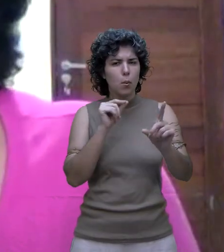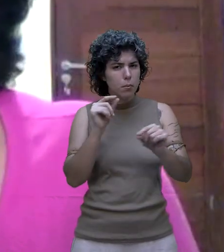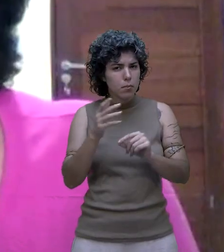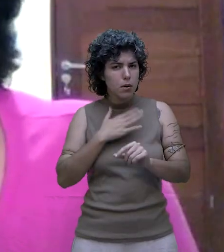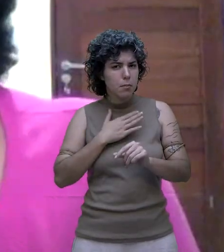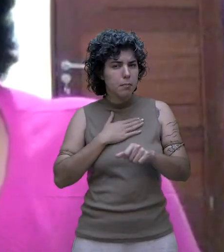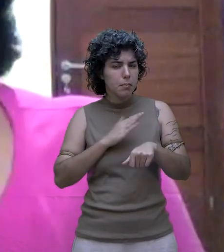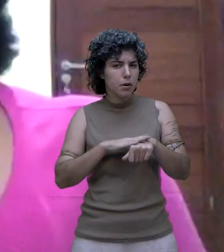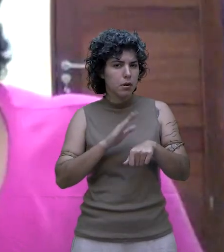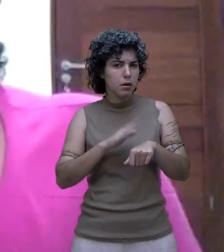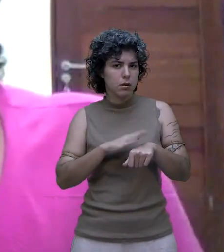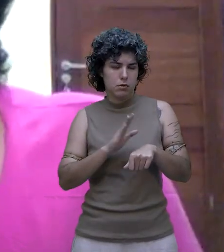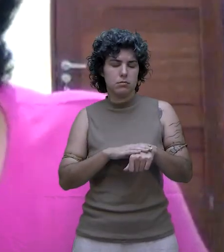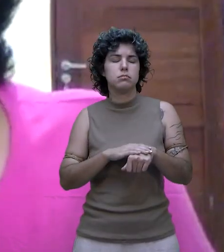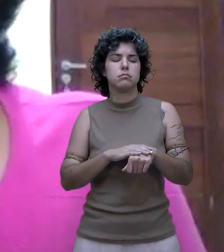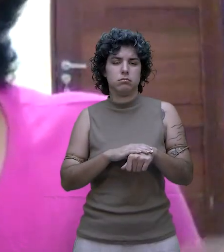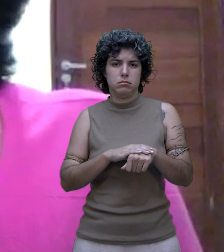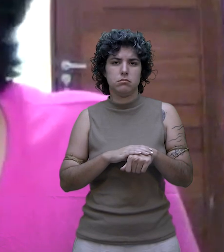essa intenção